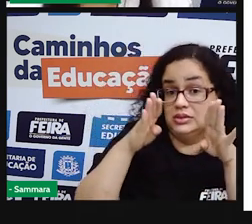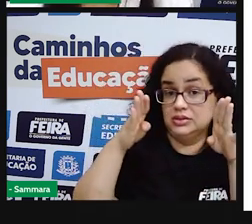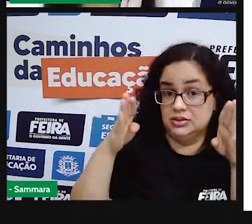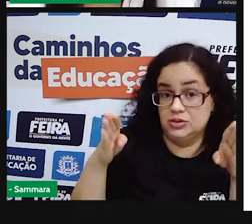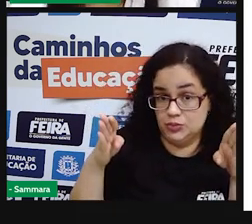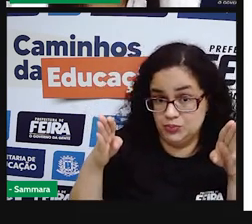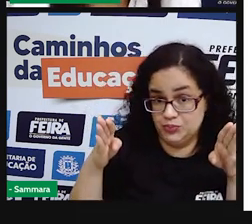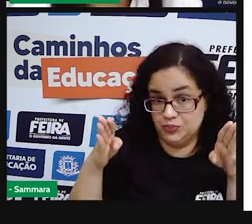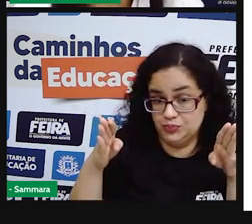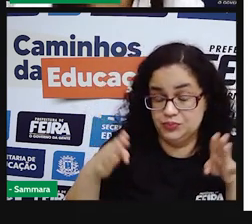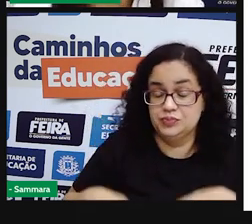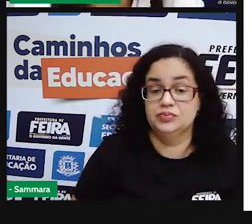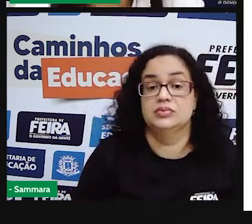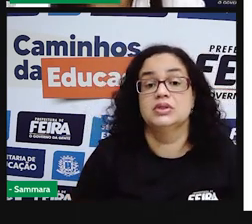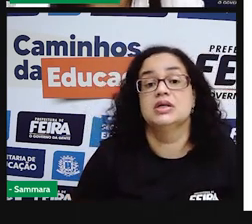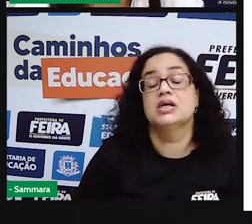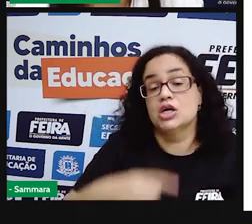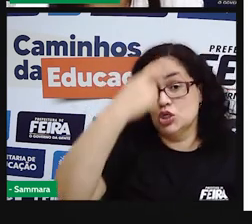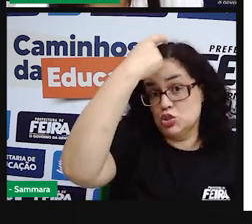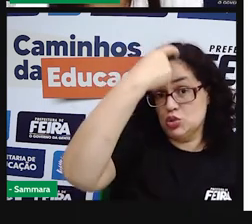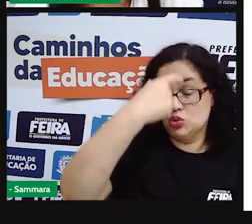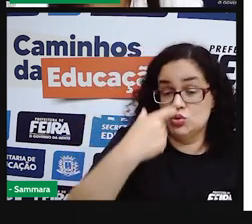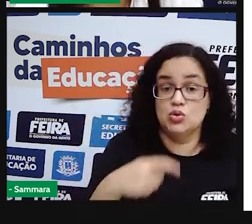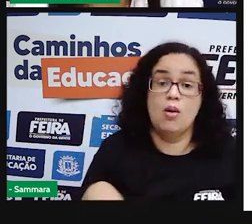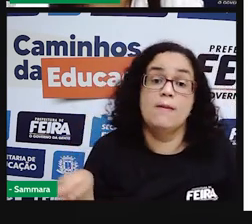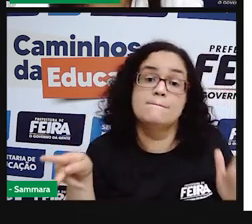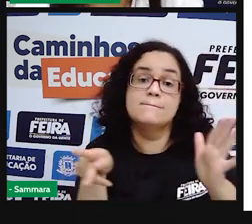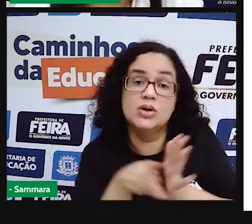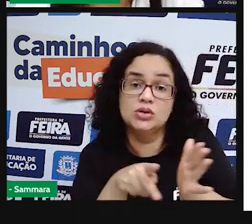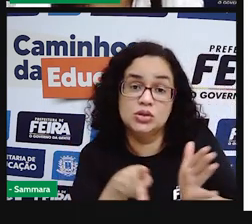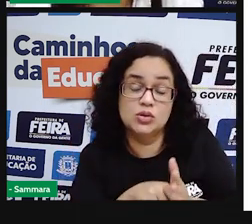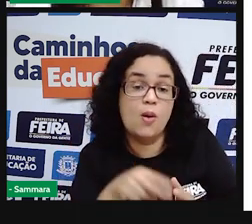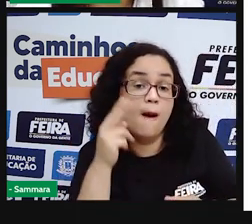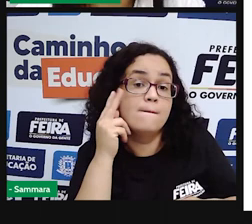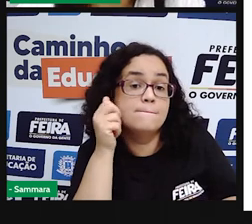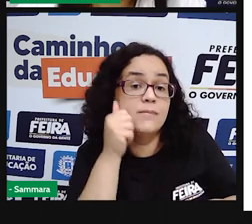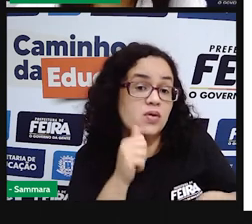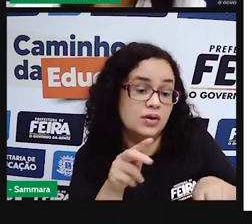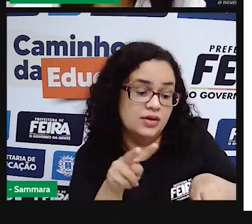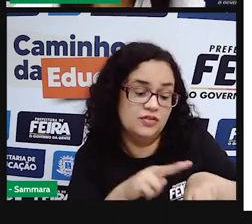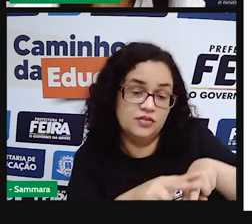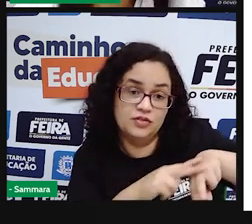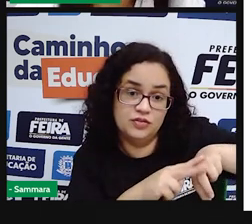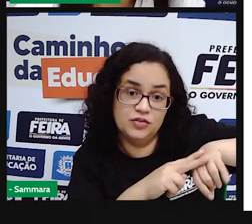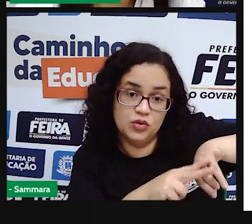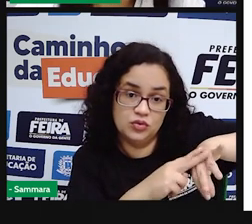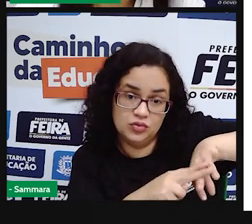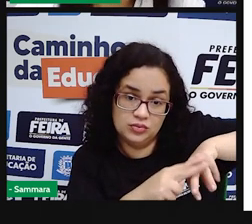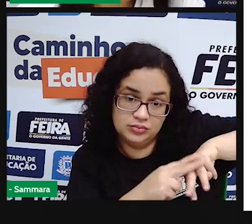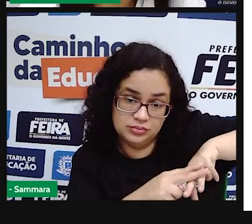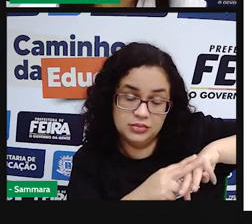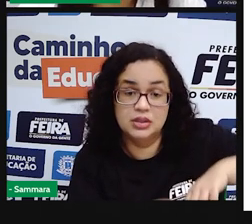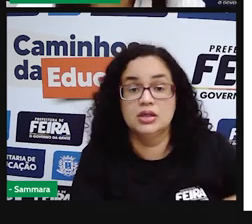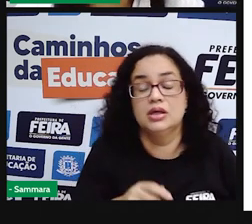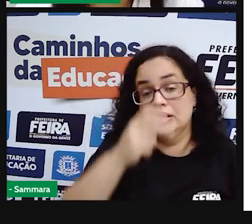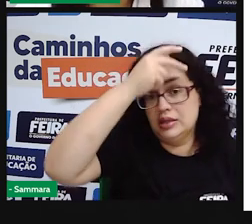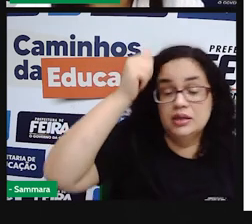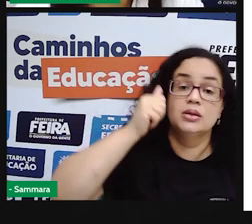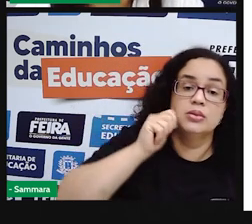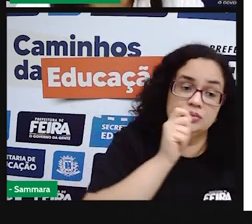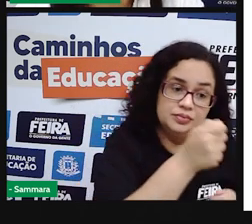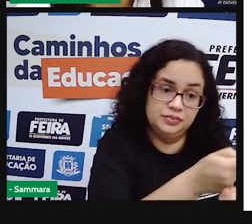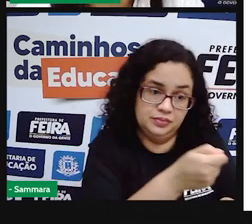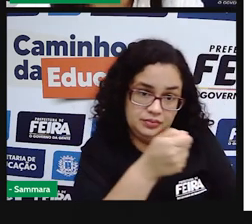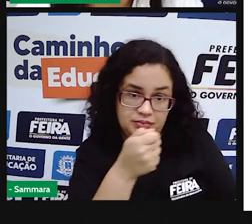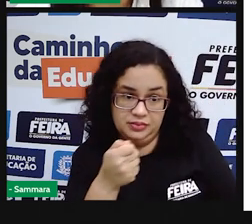dizendo. Sou protetor das viúvas e dos pescadores. Em